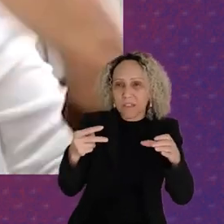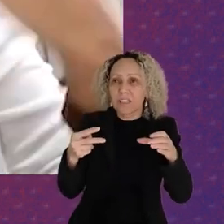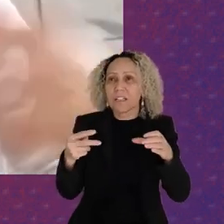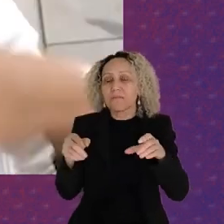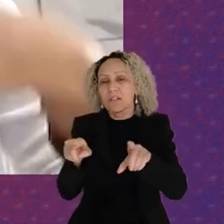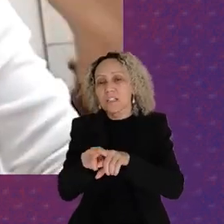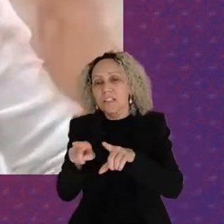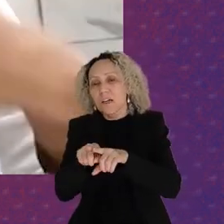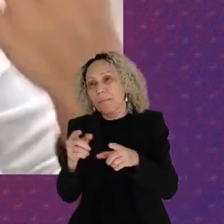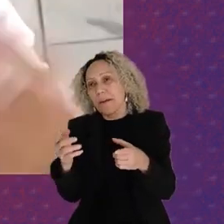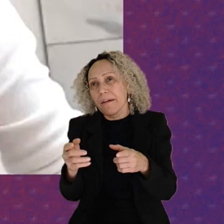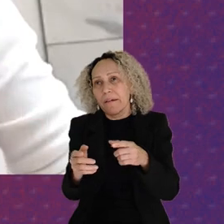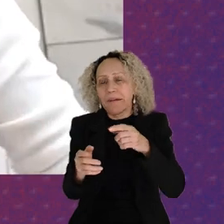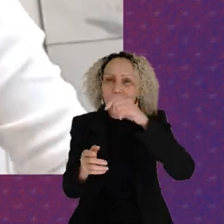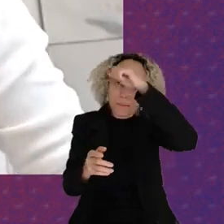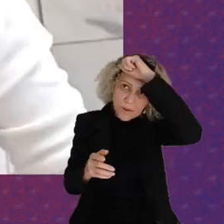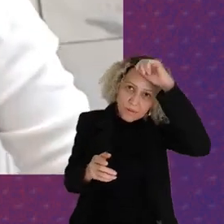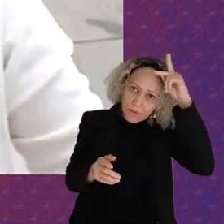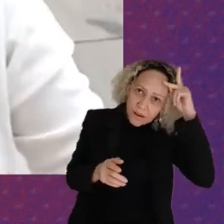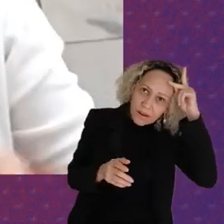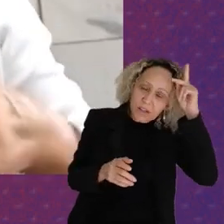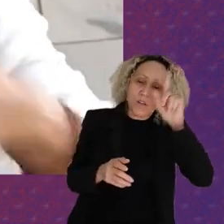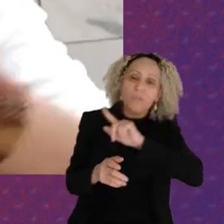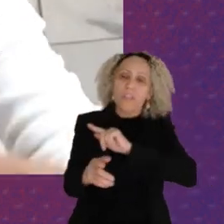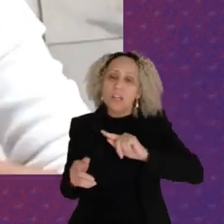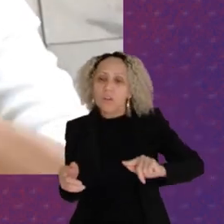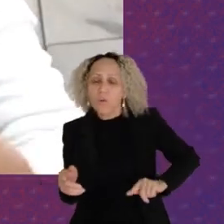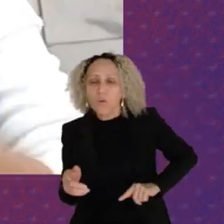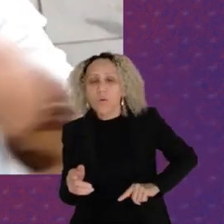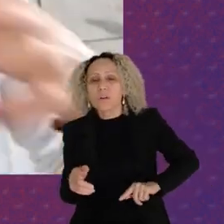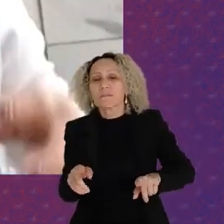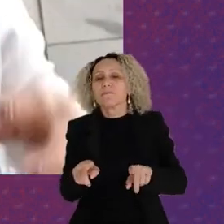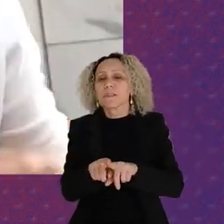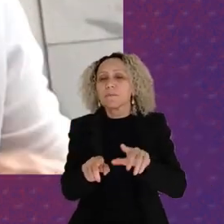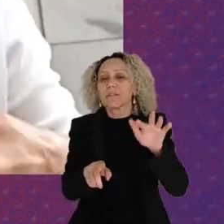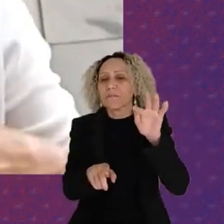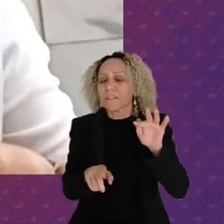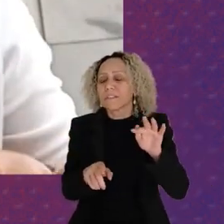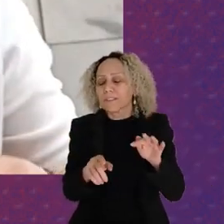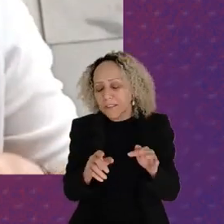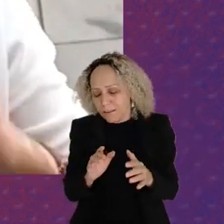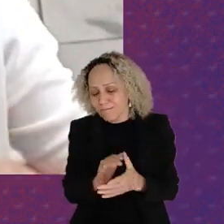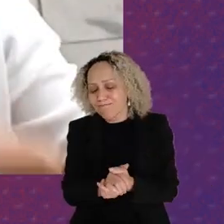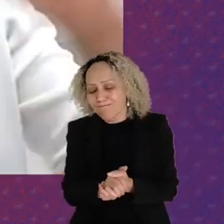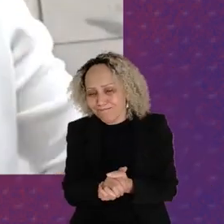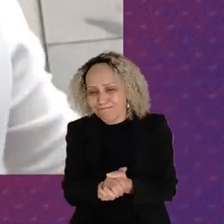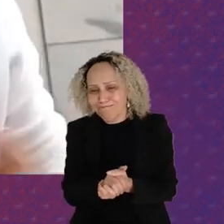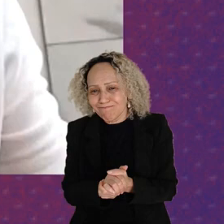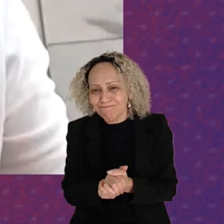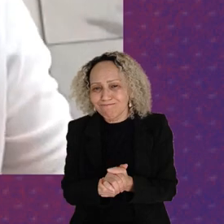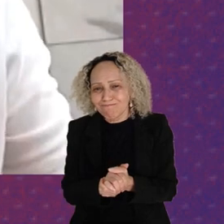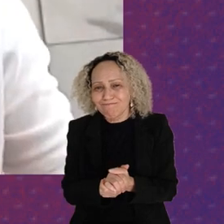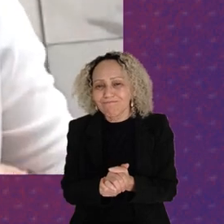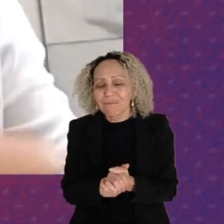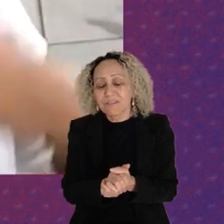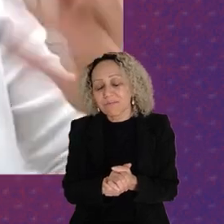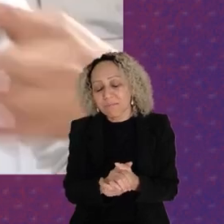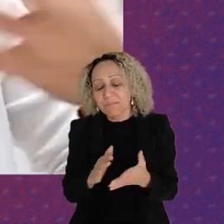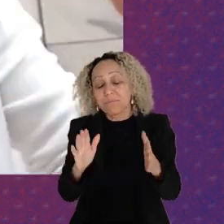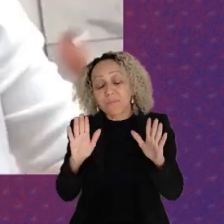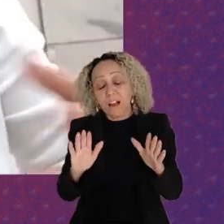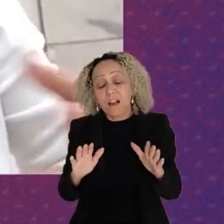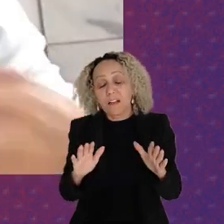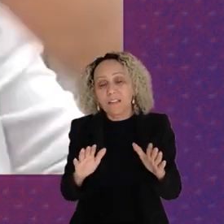né, federal, estadual, municipal. E exatamente por ocuparem esse espaço que historicamente não